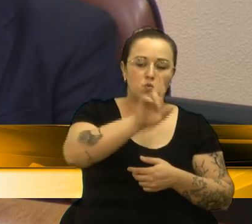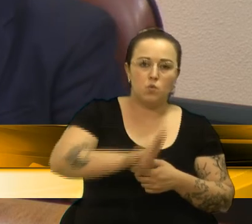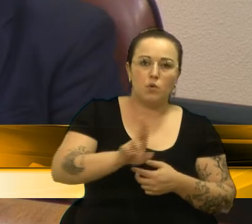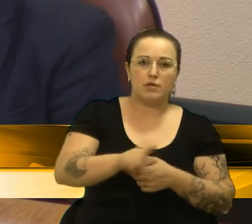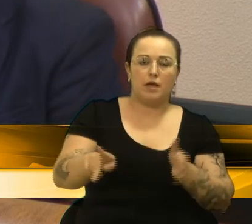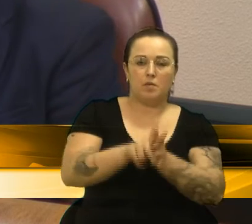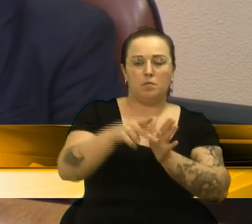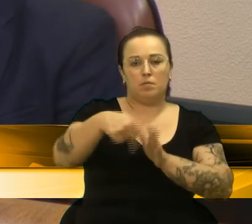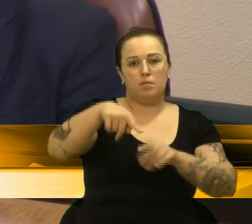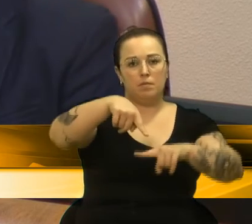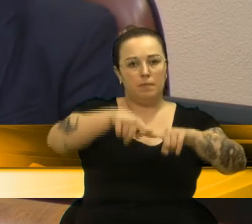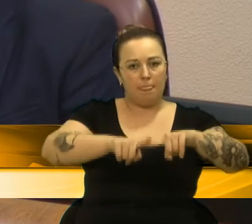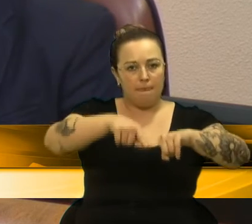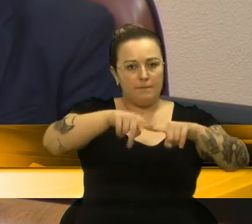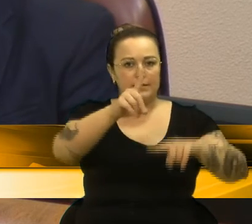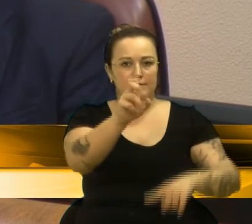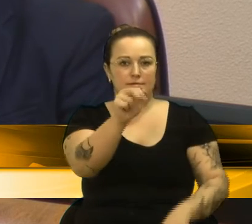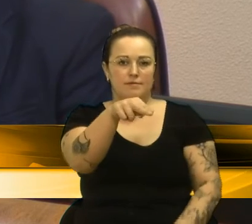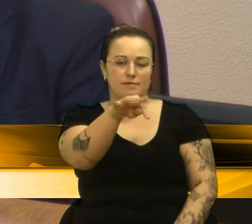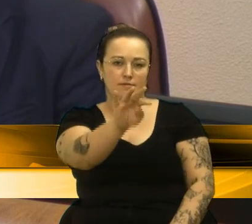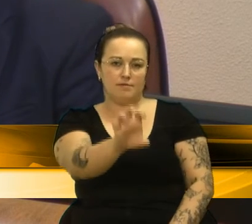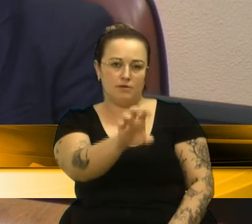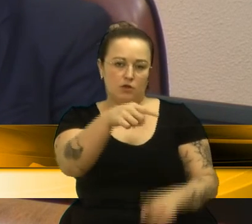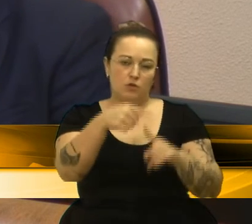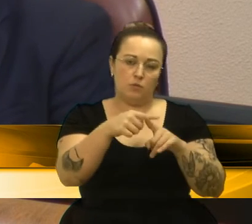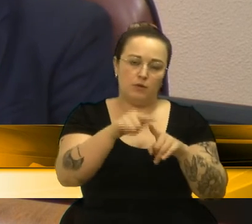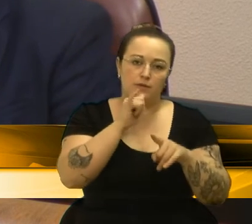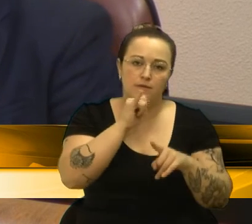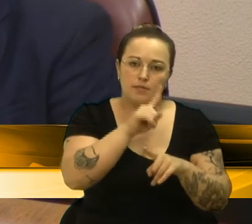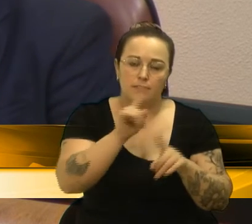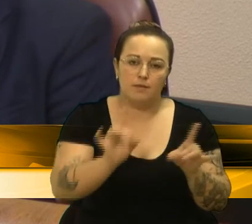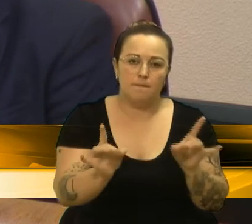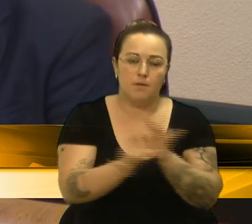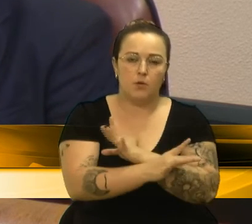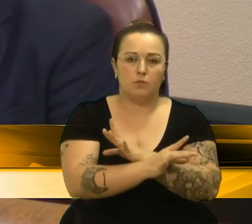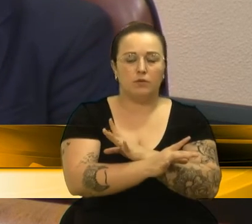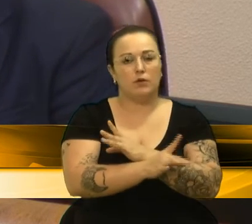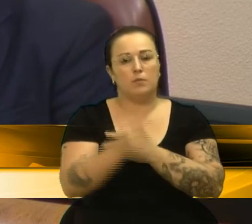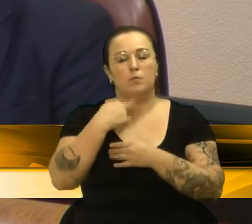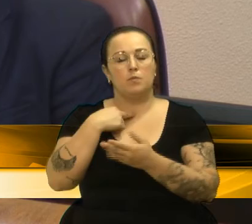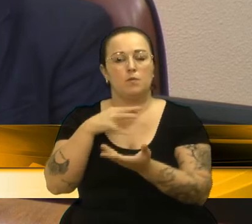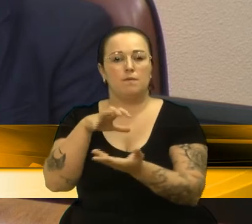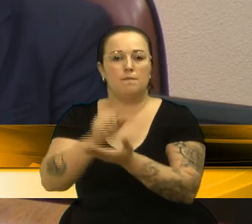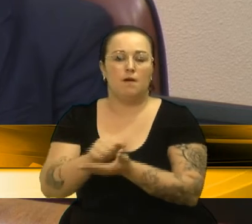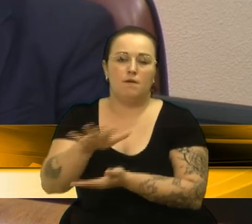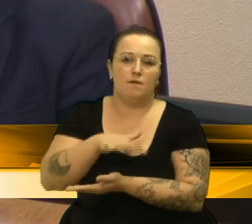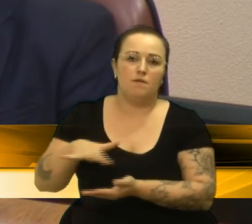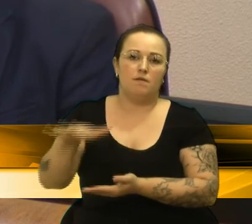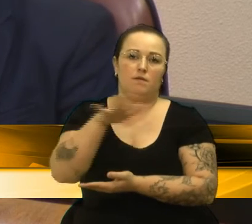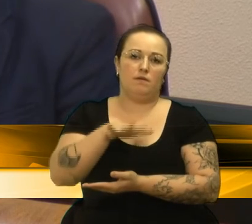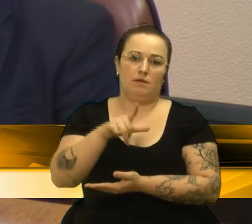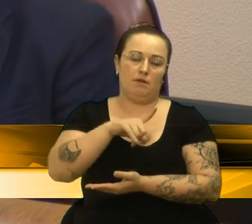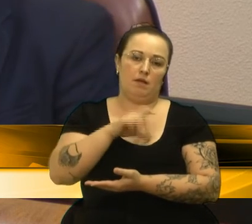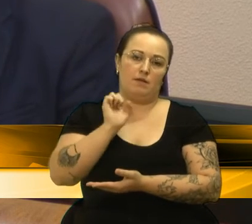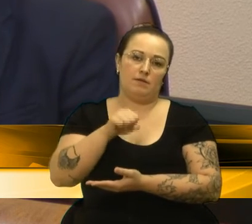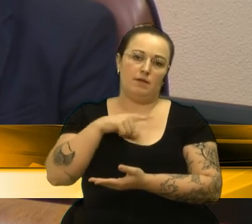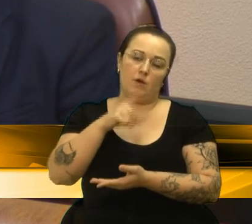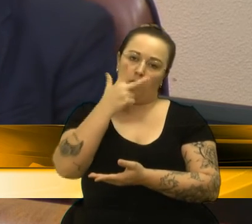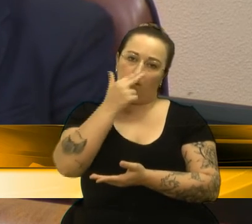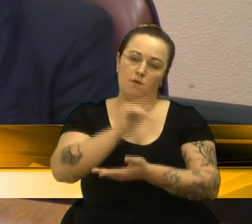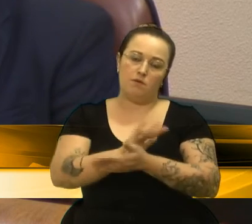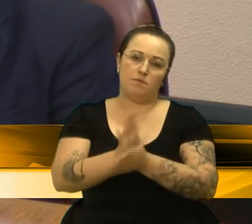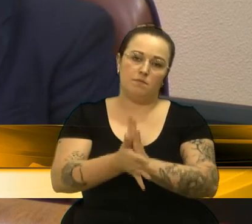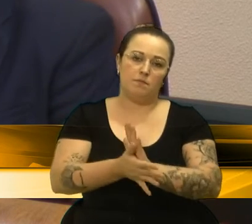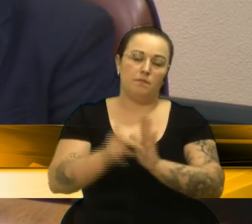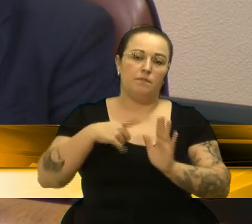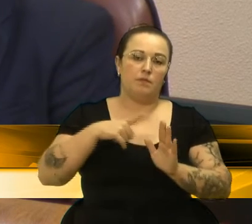requerida autorização uma decisão judicial da obra de requalificação e eventos próprios da ocupação da praça, caracterizaria, sim, de discriminação. Nossa